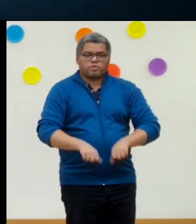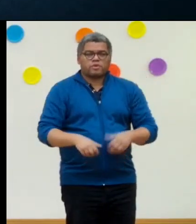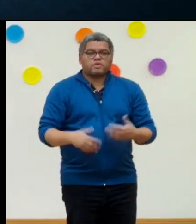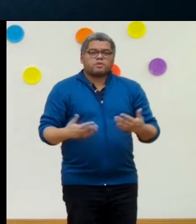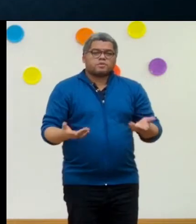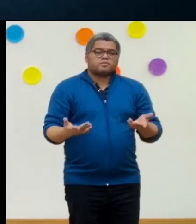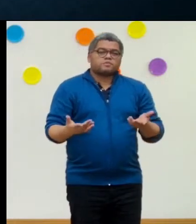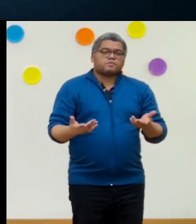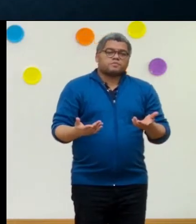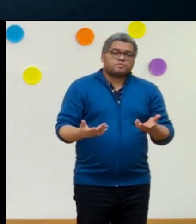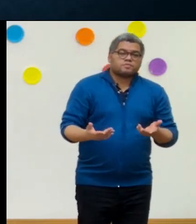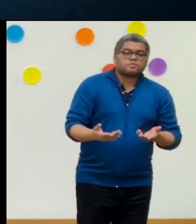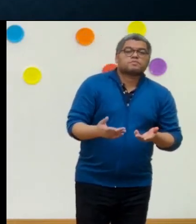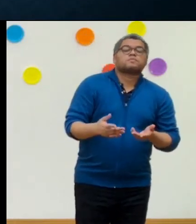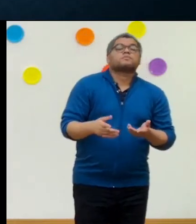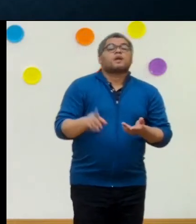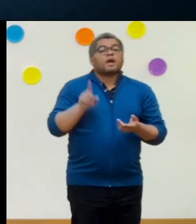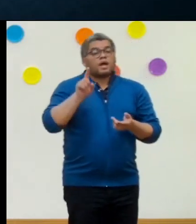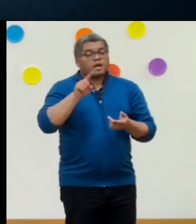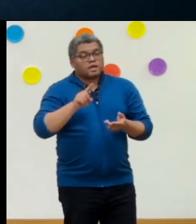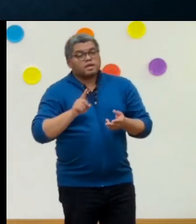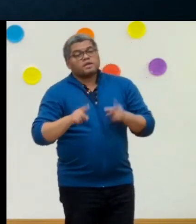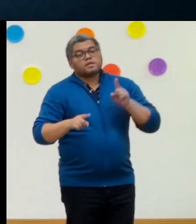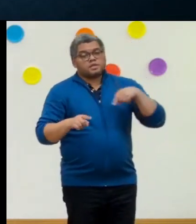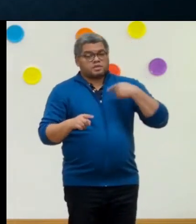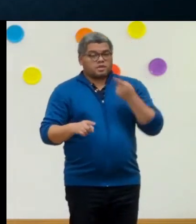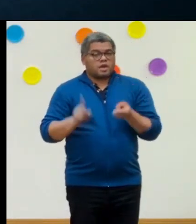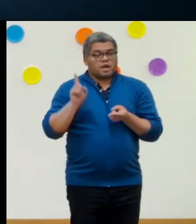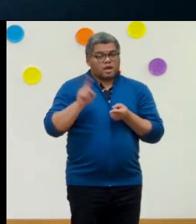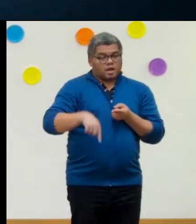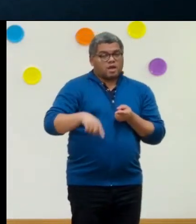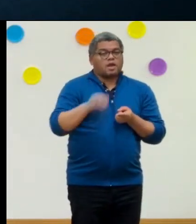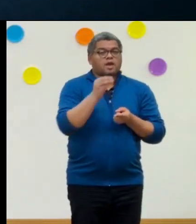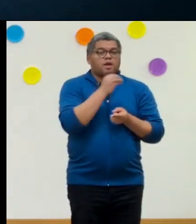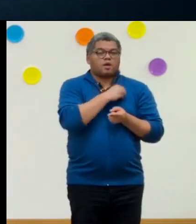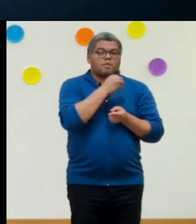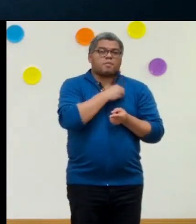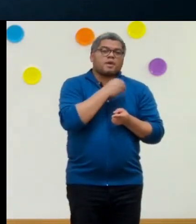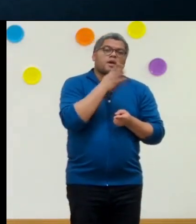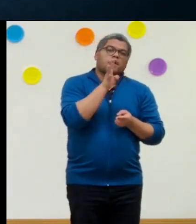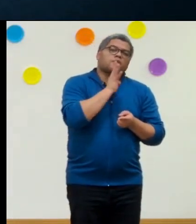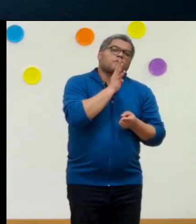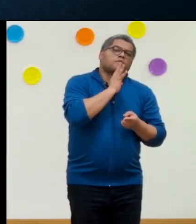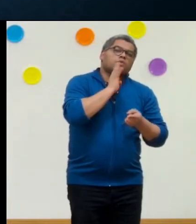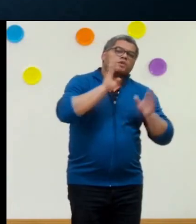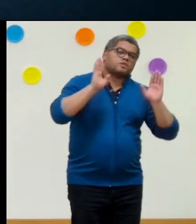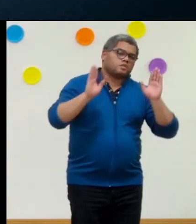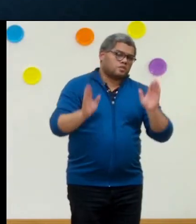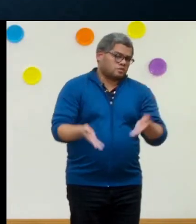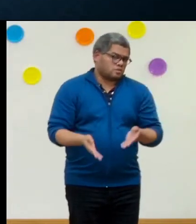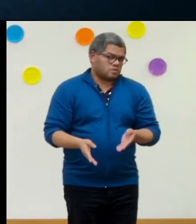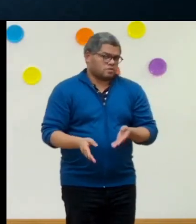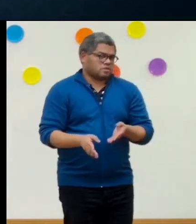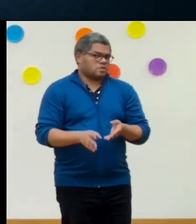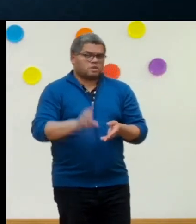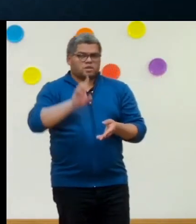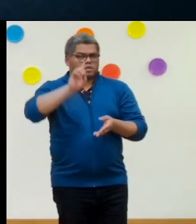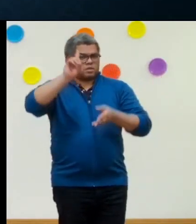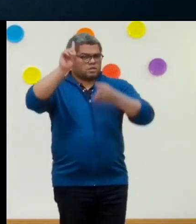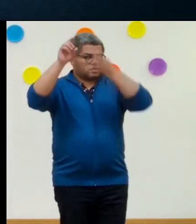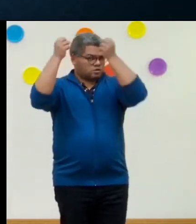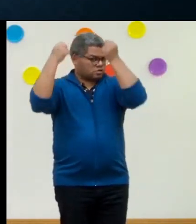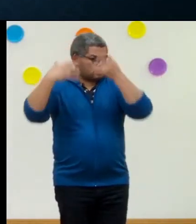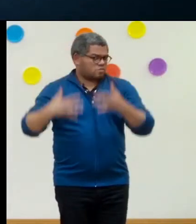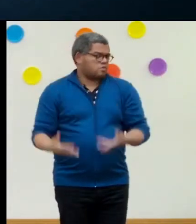claro, era um pecado conhecido, tanto é que não foi preciso explicar. Não adulterarás. O que é? Não, Deus não explicou, não adulterarás.